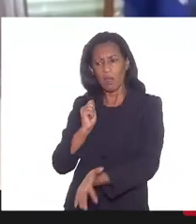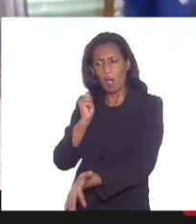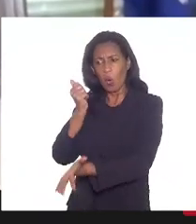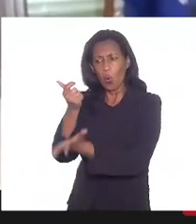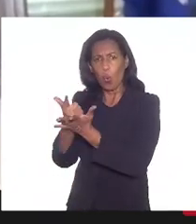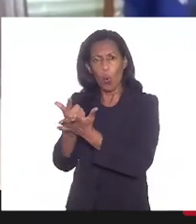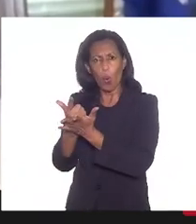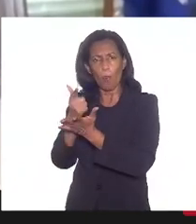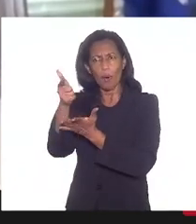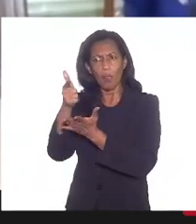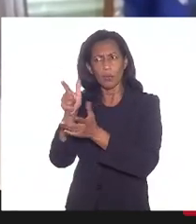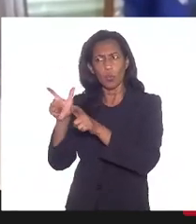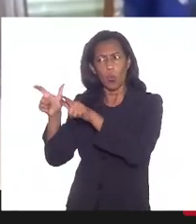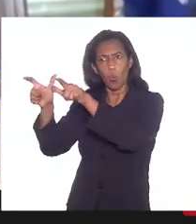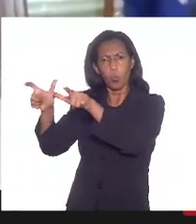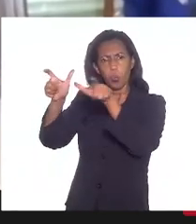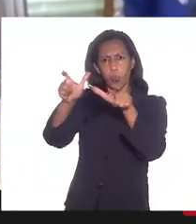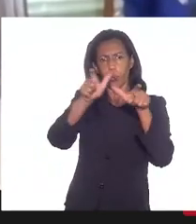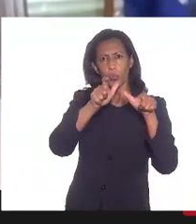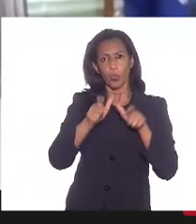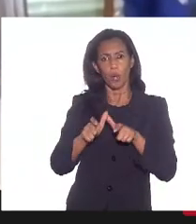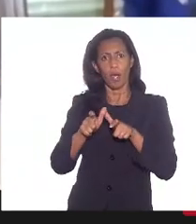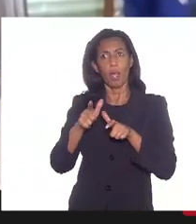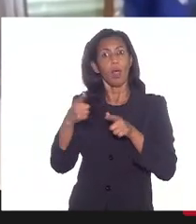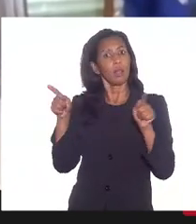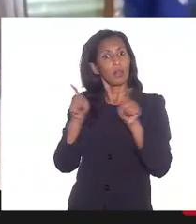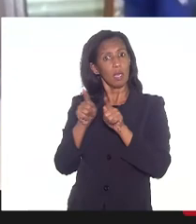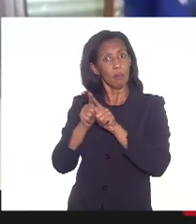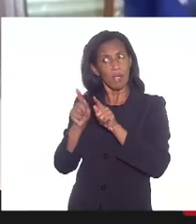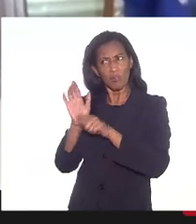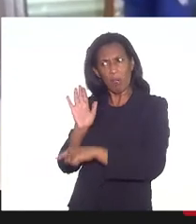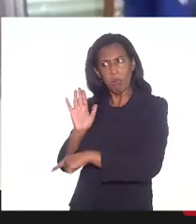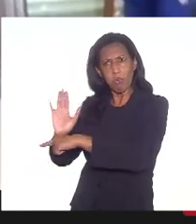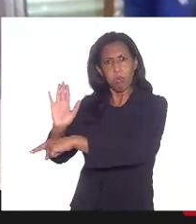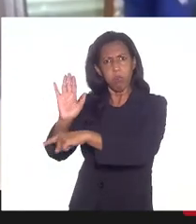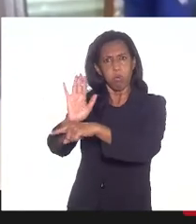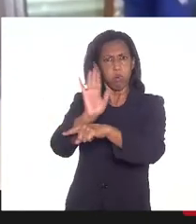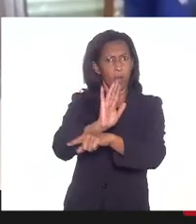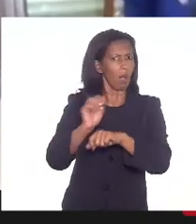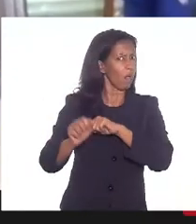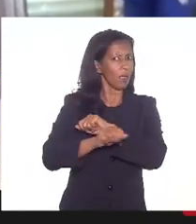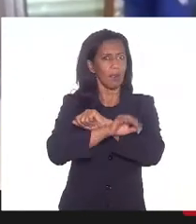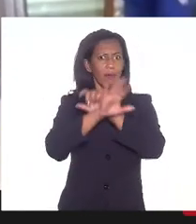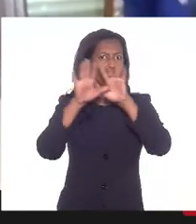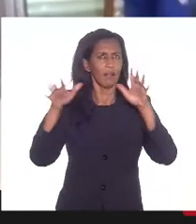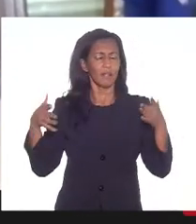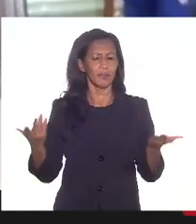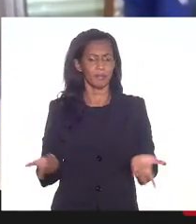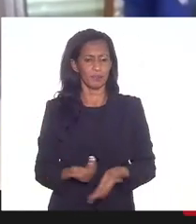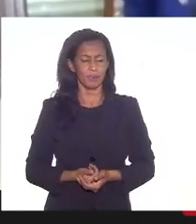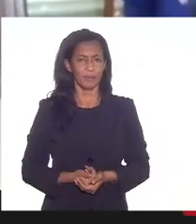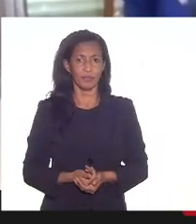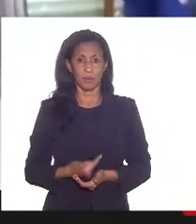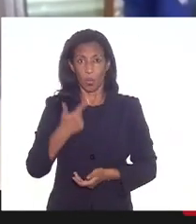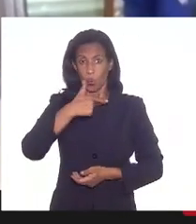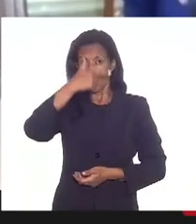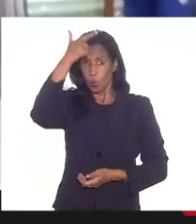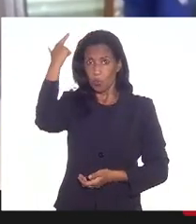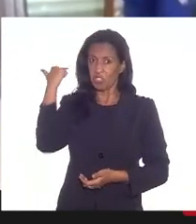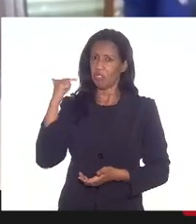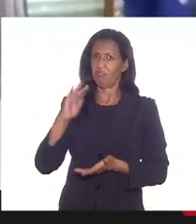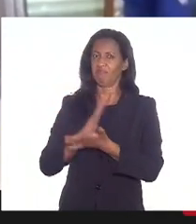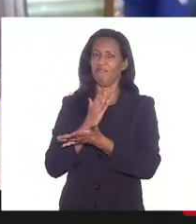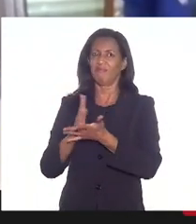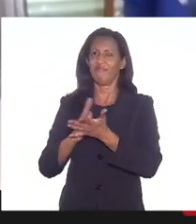alguns lugares, automaticamente a gente está beneficiando claramente o deputado Luiz Paulo. Algum interesse.